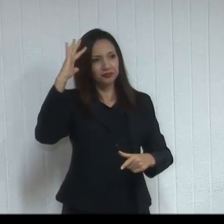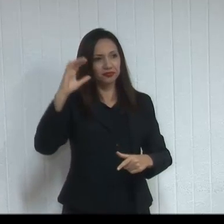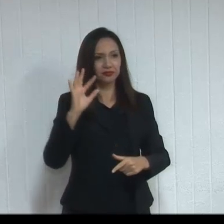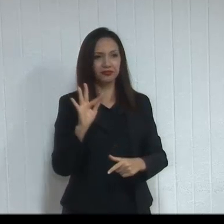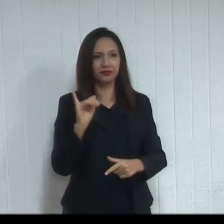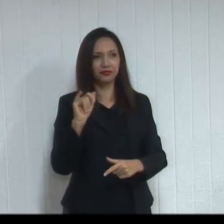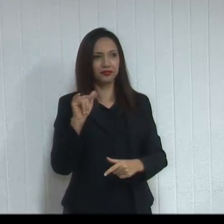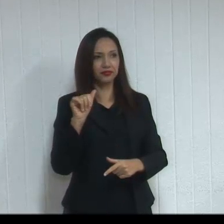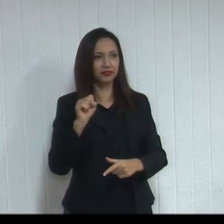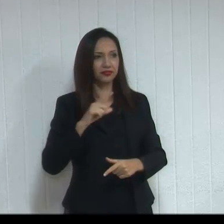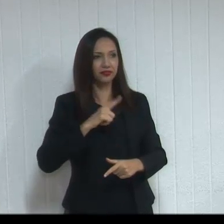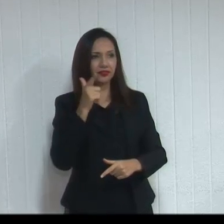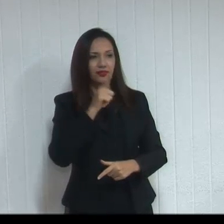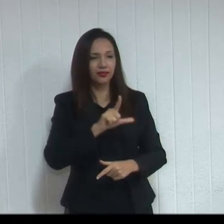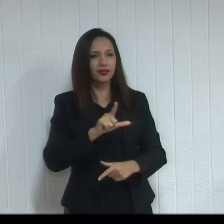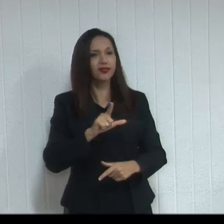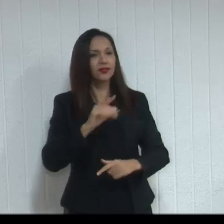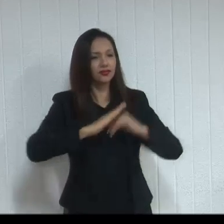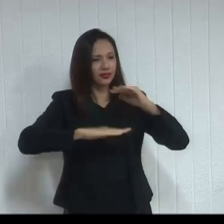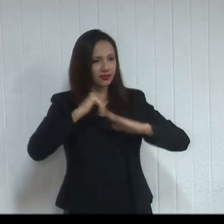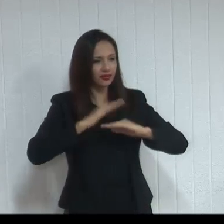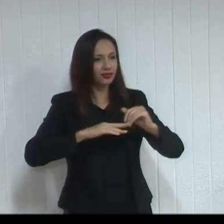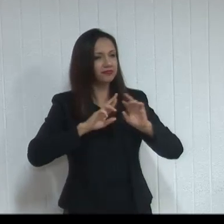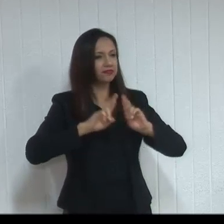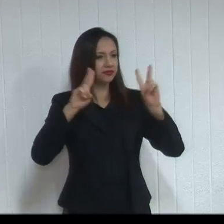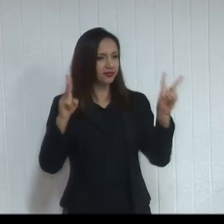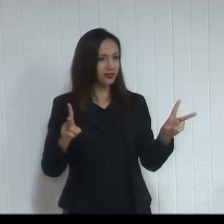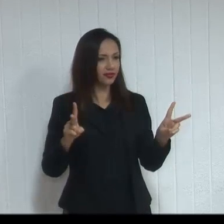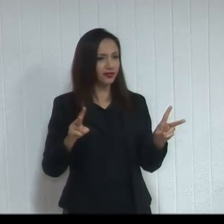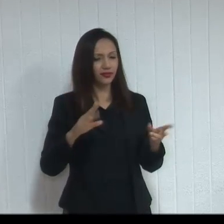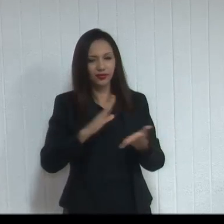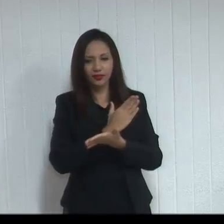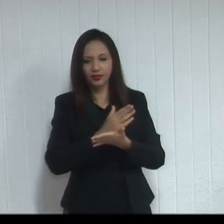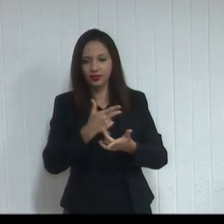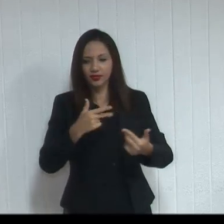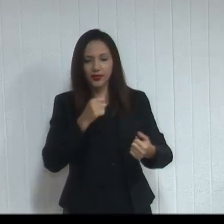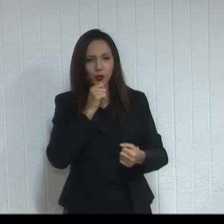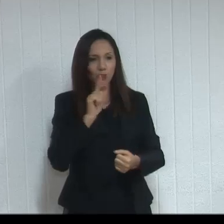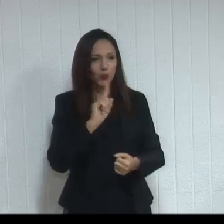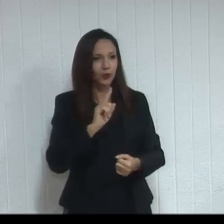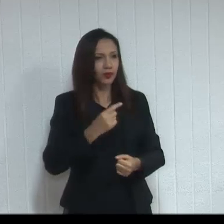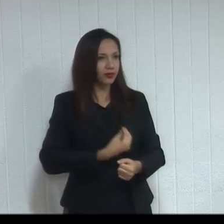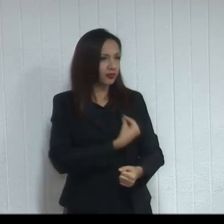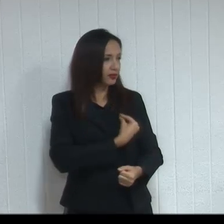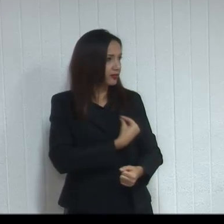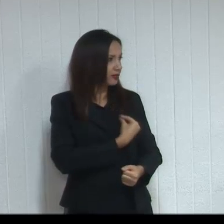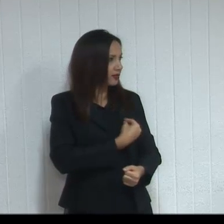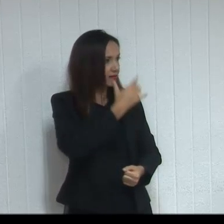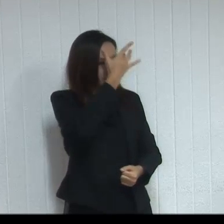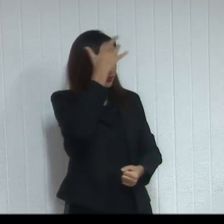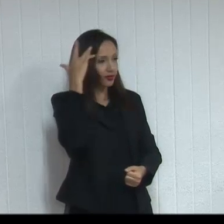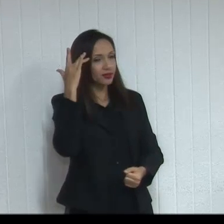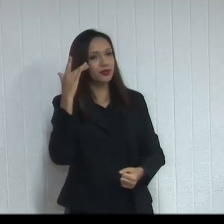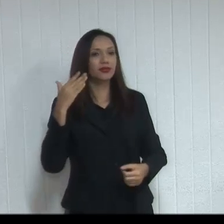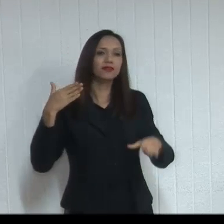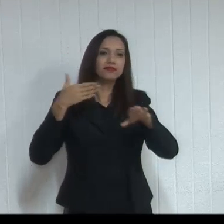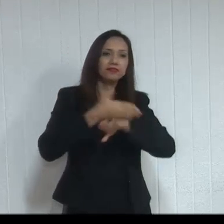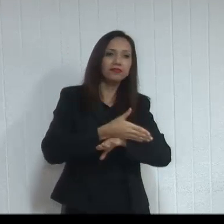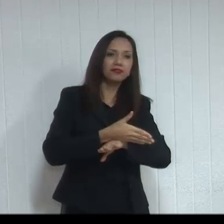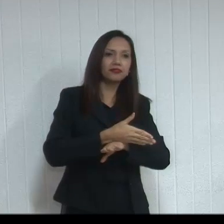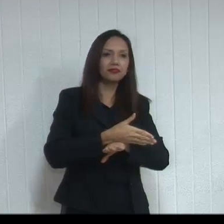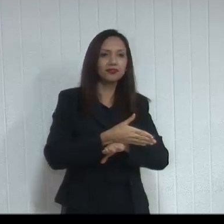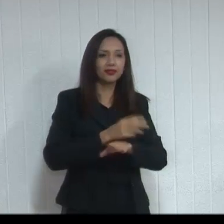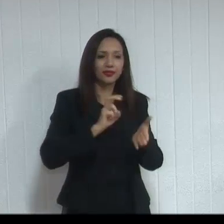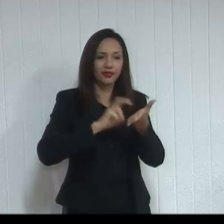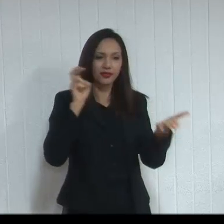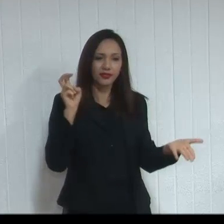filas, é para que a gente faça diferente algumas coisas que não estão funcionando. Para quem passa ali de manhã, das 7 às